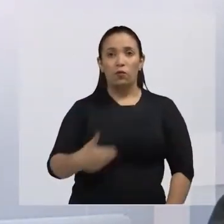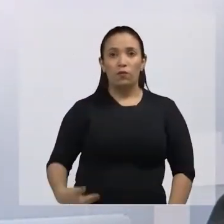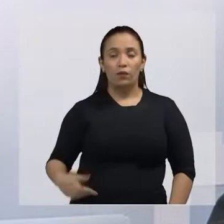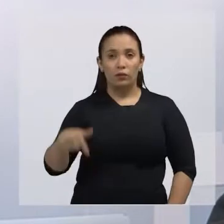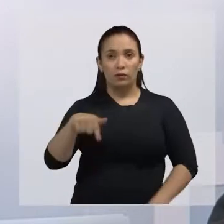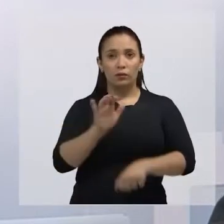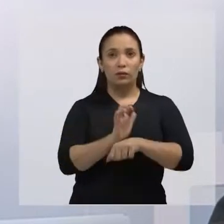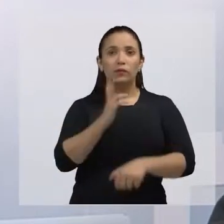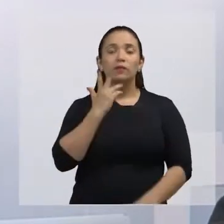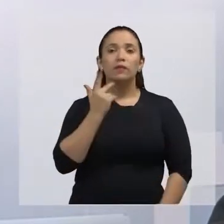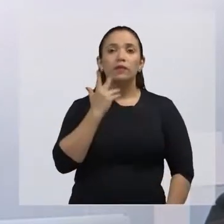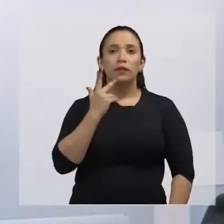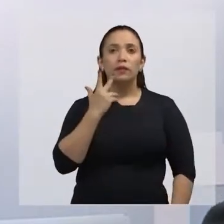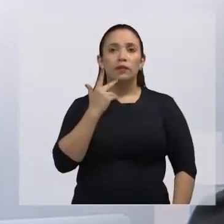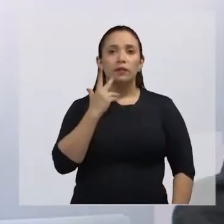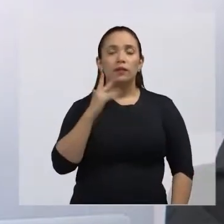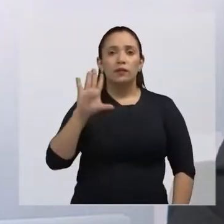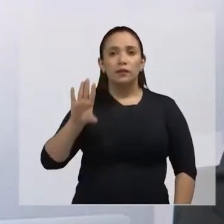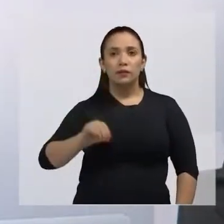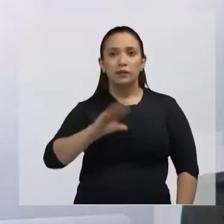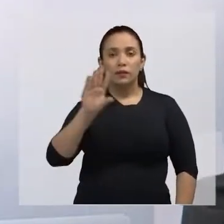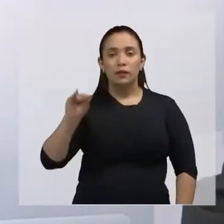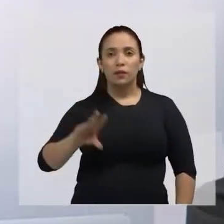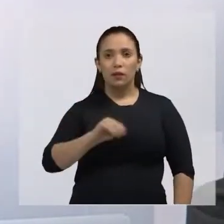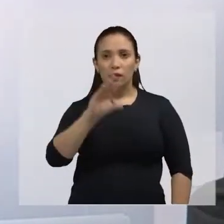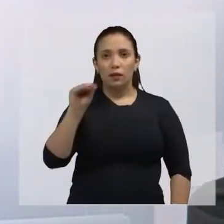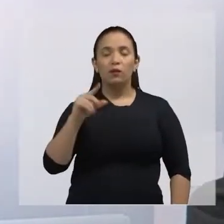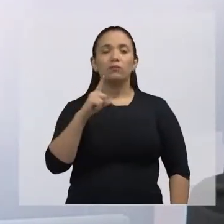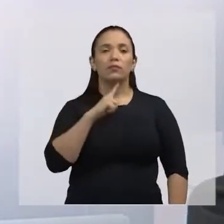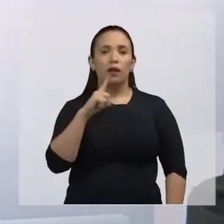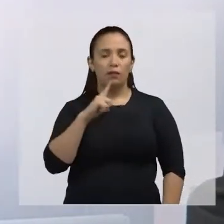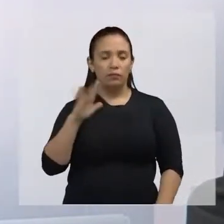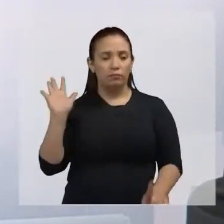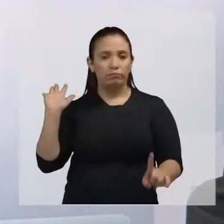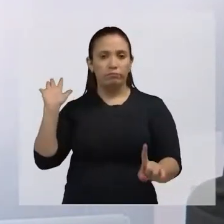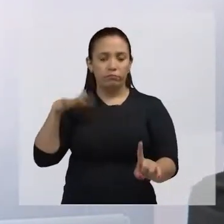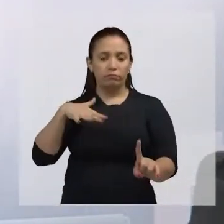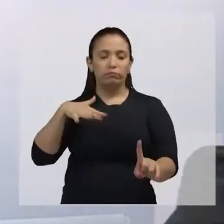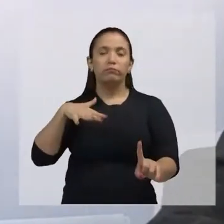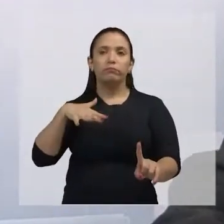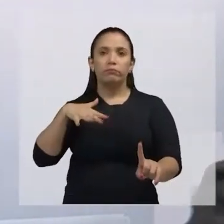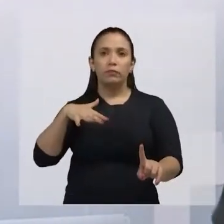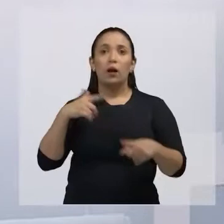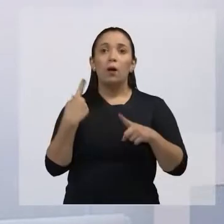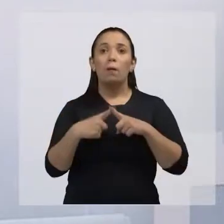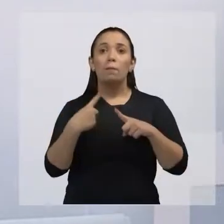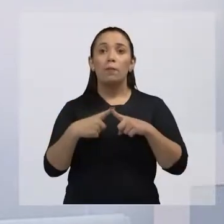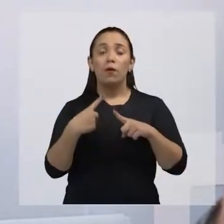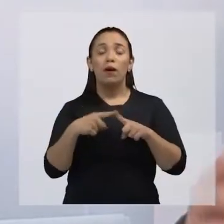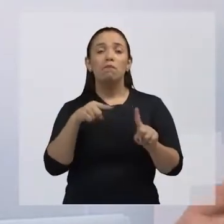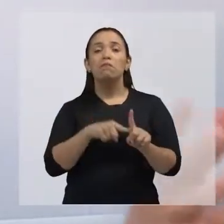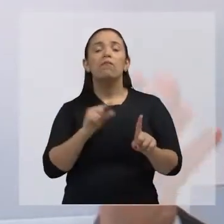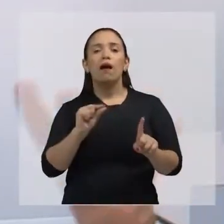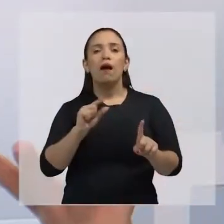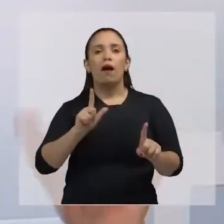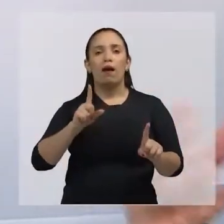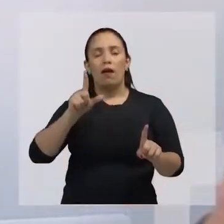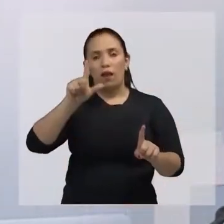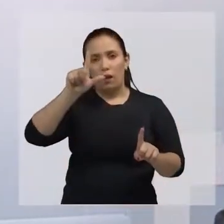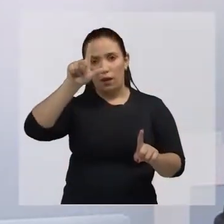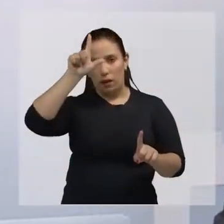Ceará, Ciro Ferreira Gomes, está no centro do palco. Por quê? Porque ele é uma liderança com